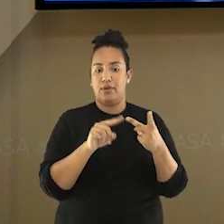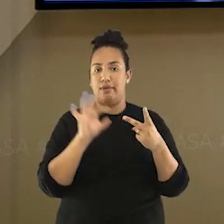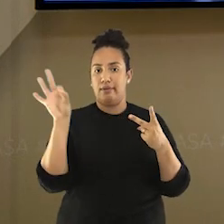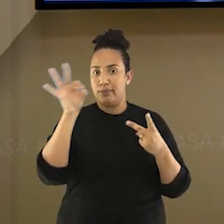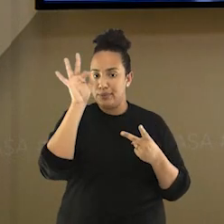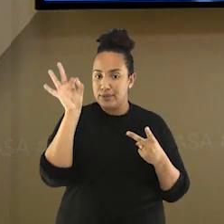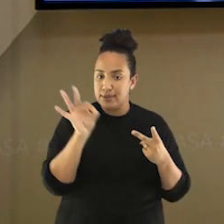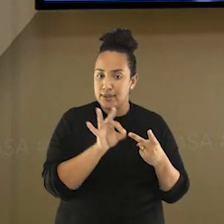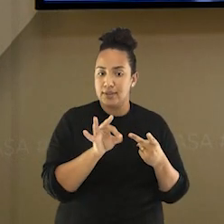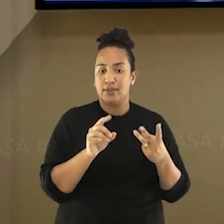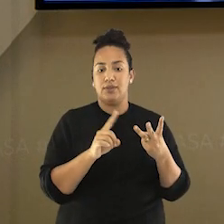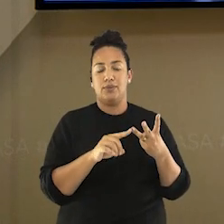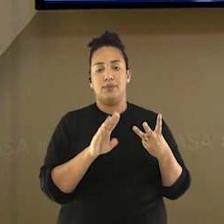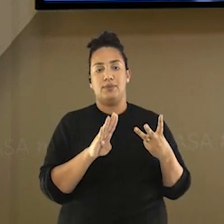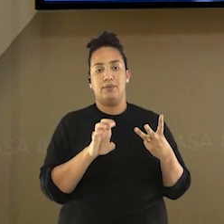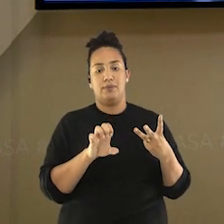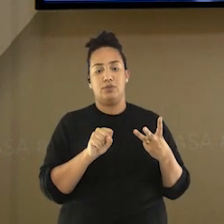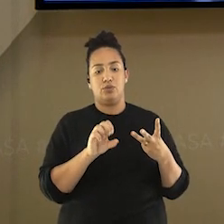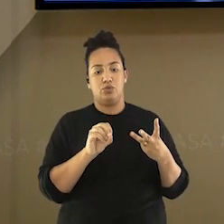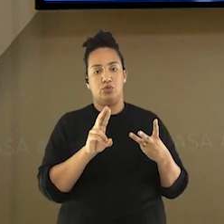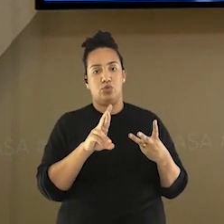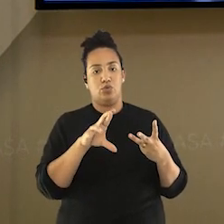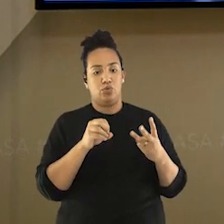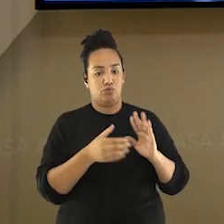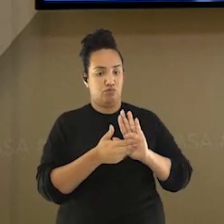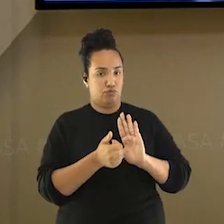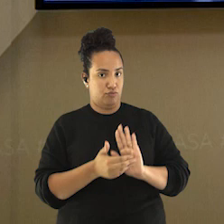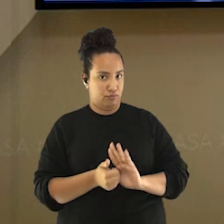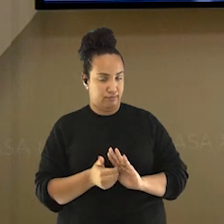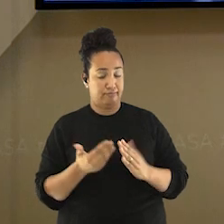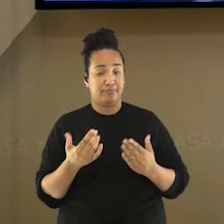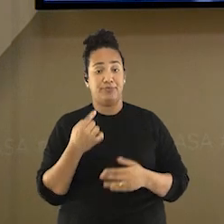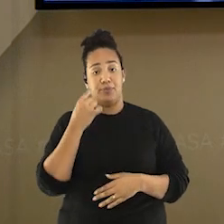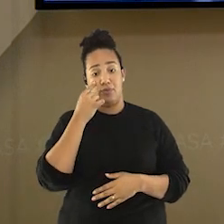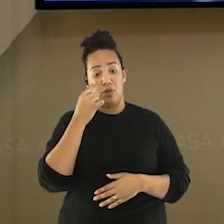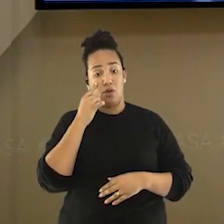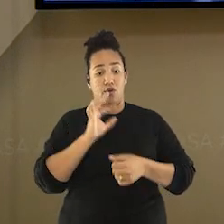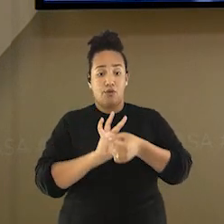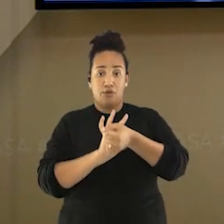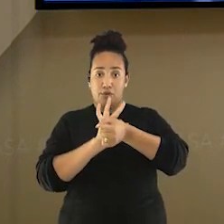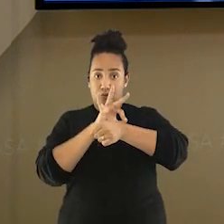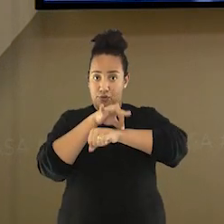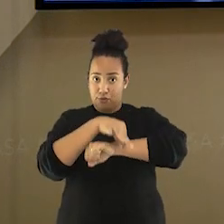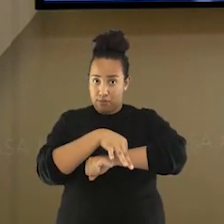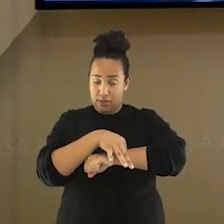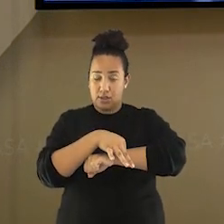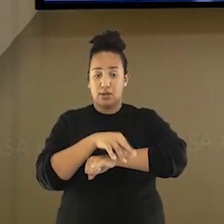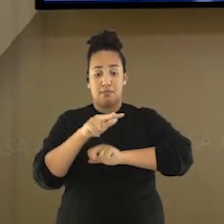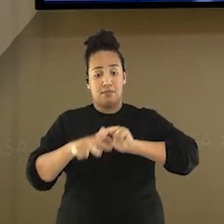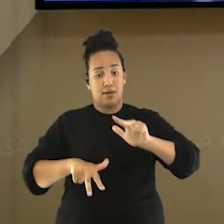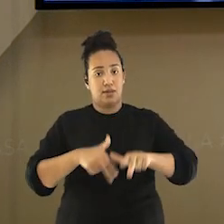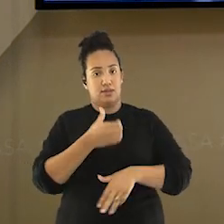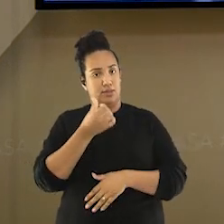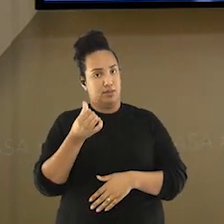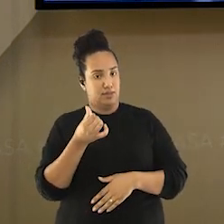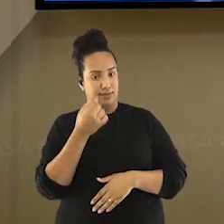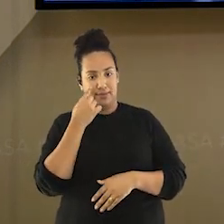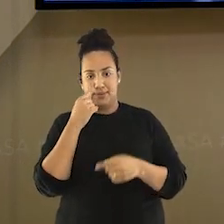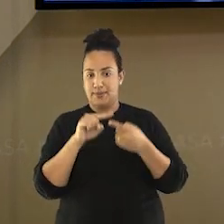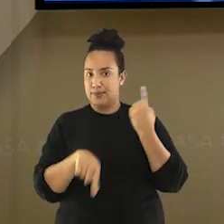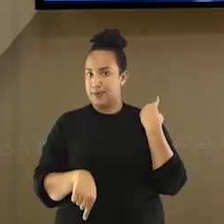mosquito. Certo? A formiga, ela tem 6 patas, ela é inseto. E nós queremos que aracnídeos.